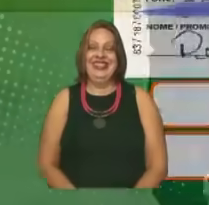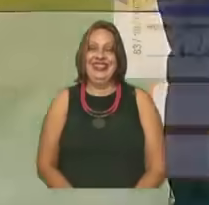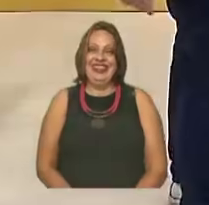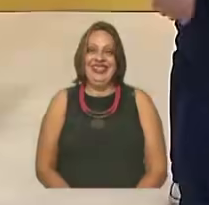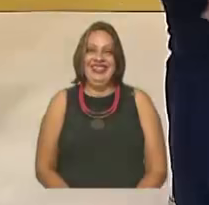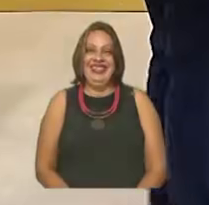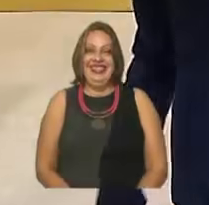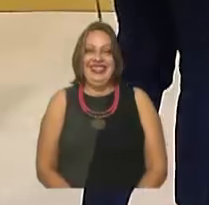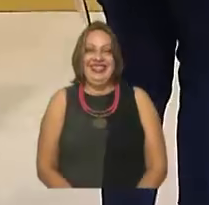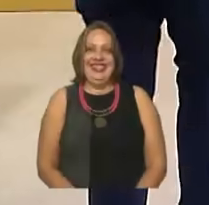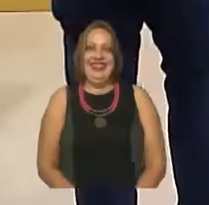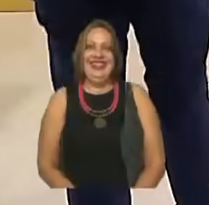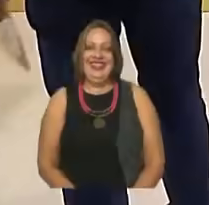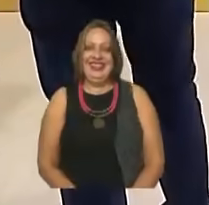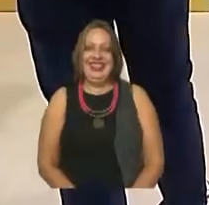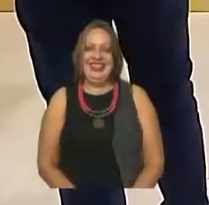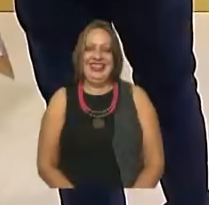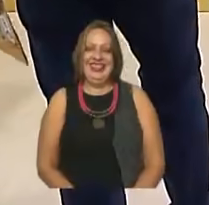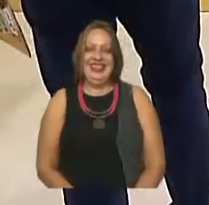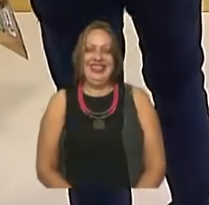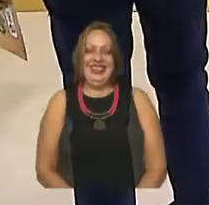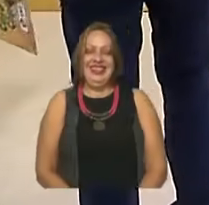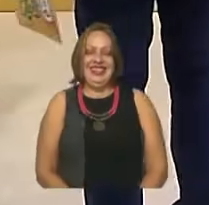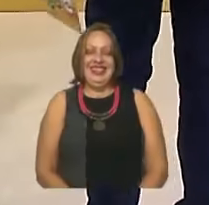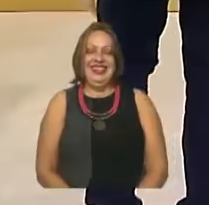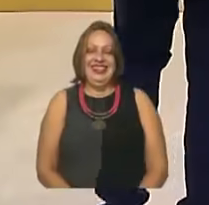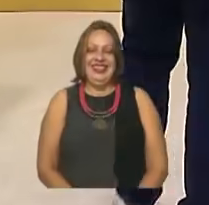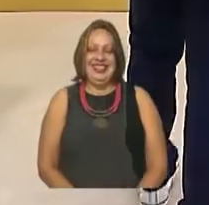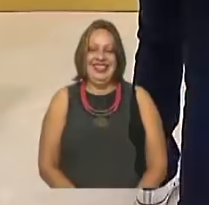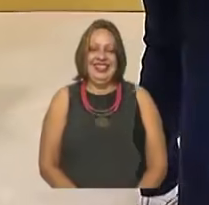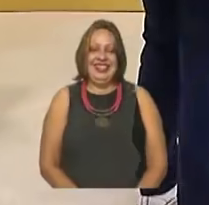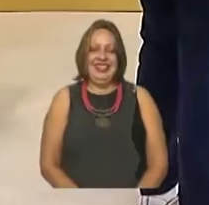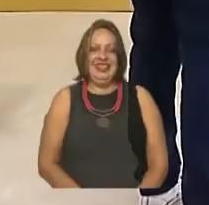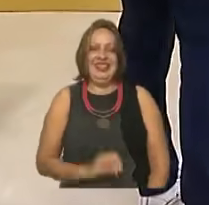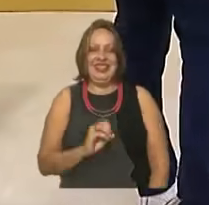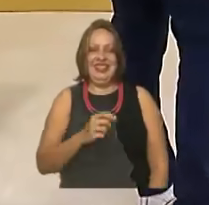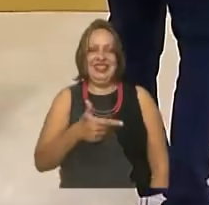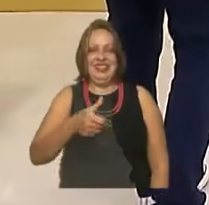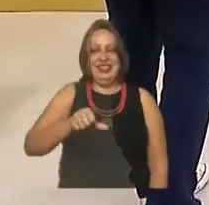Cristóvão. Quem será que vai levar agora? Vamos a mais um Gira Sergipe, R$500 para o título